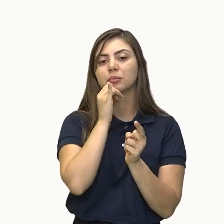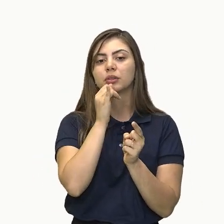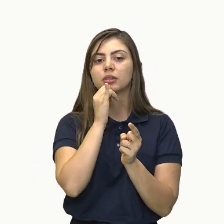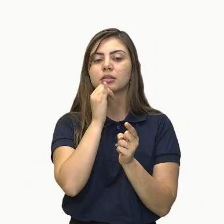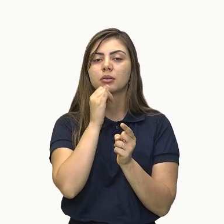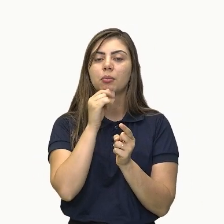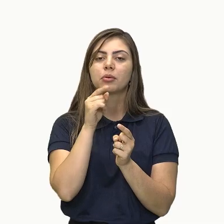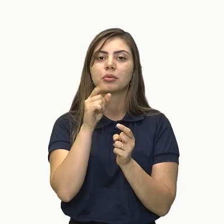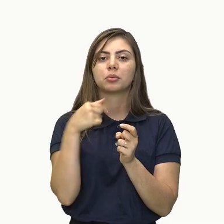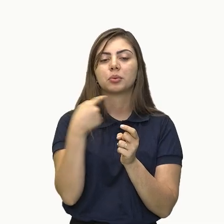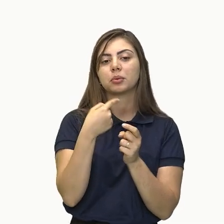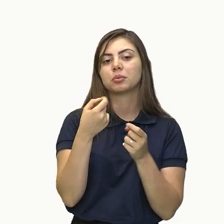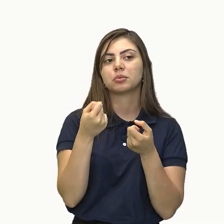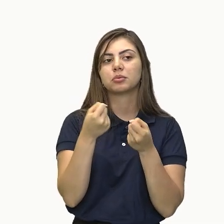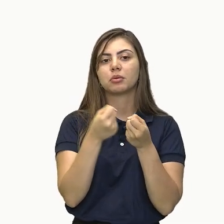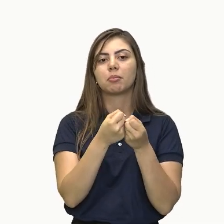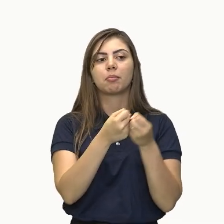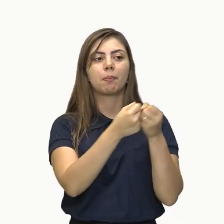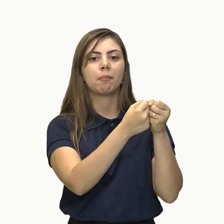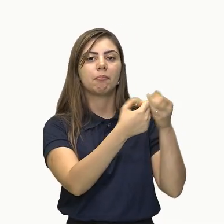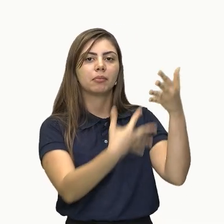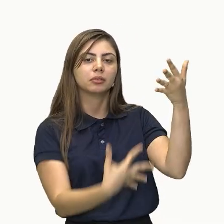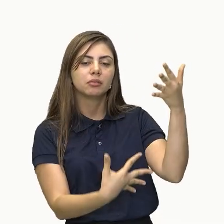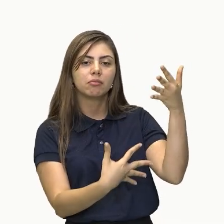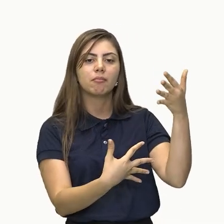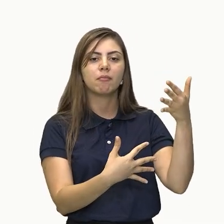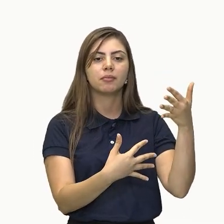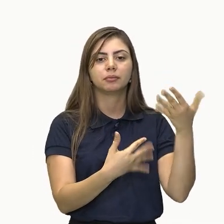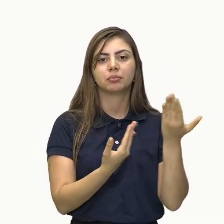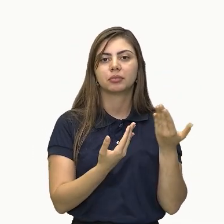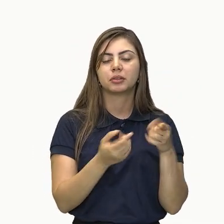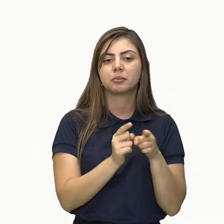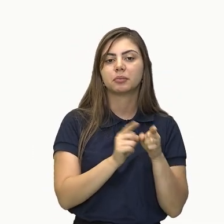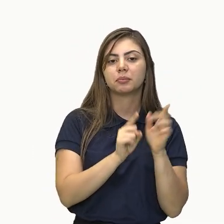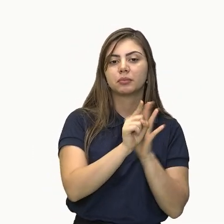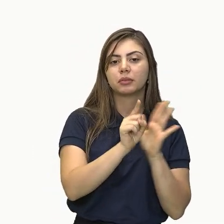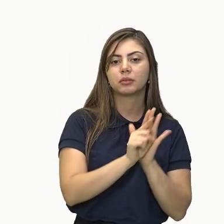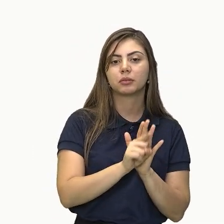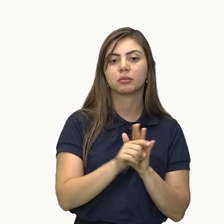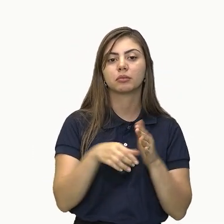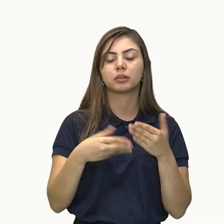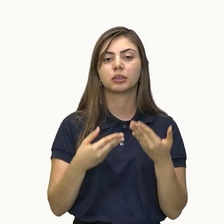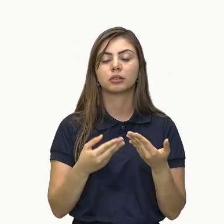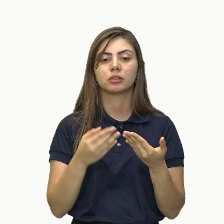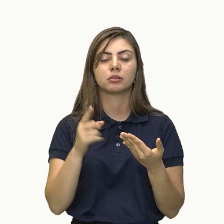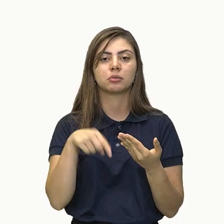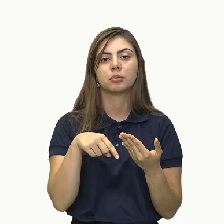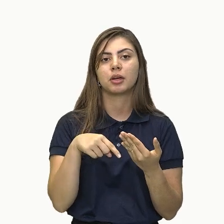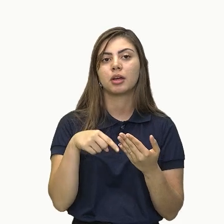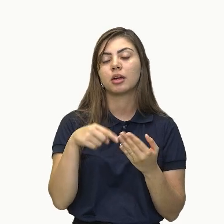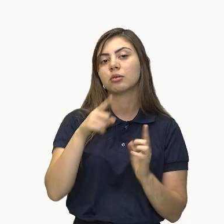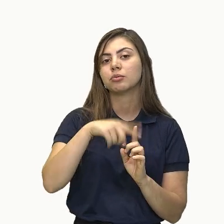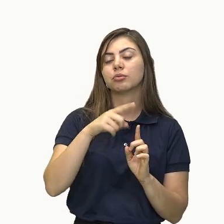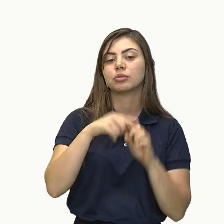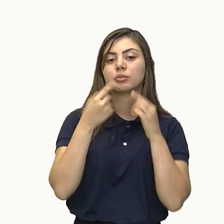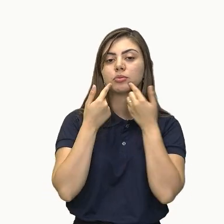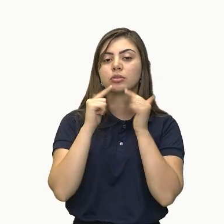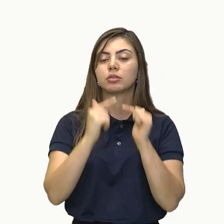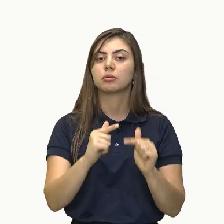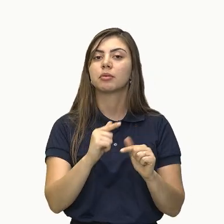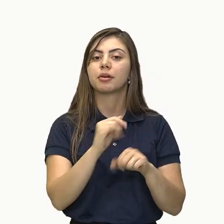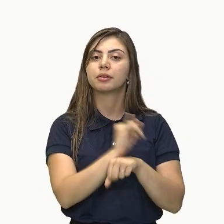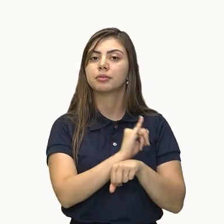comentários, tweets. O tom é totalmente informal, como nós falamos, eu não vou